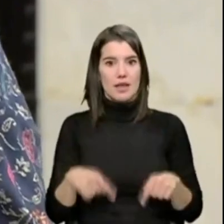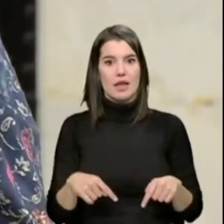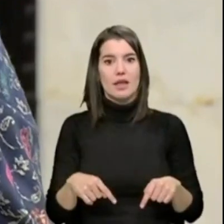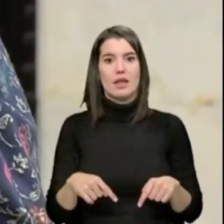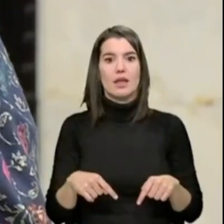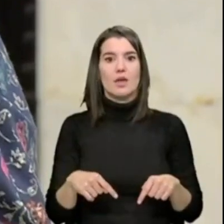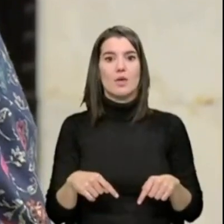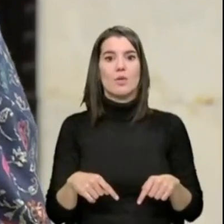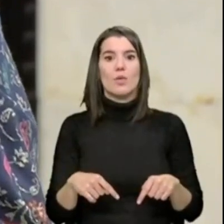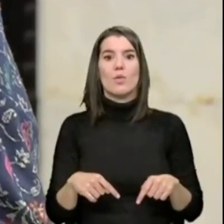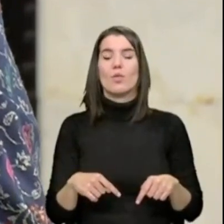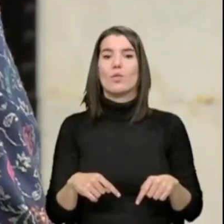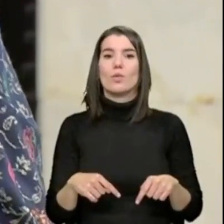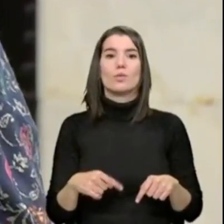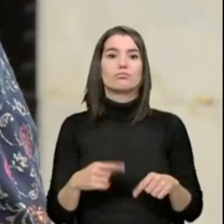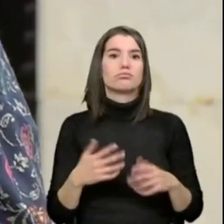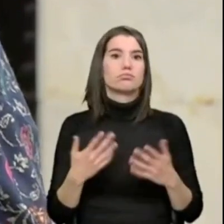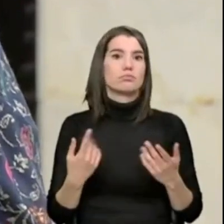um suporte